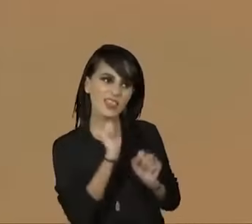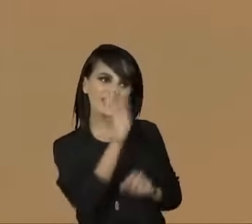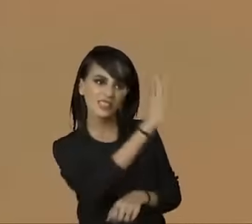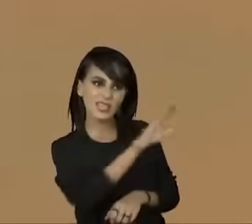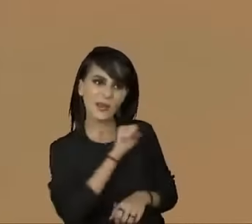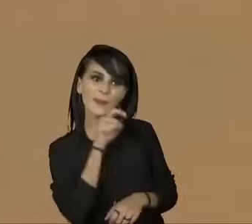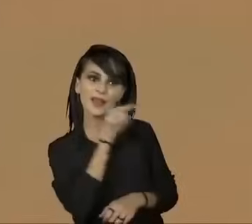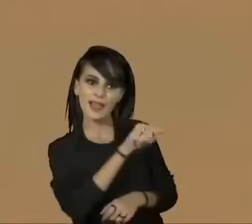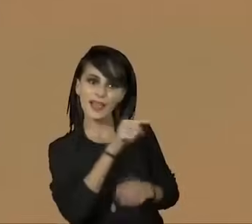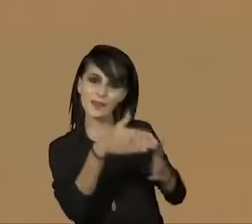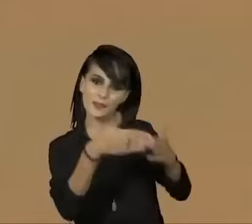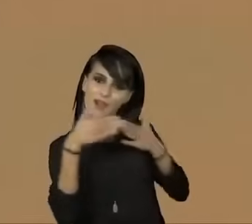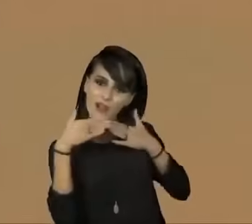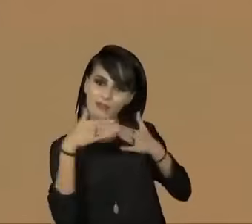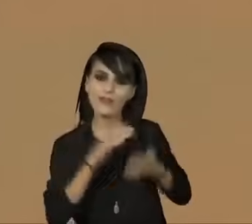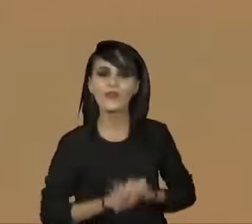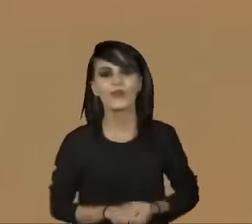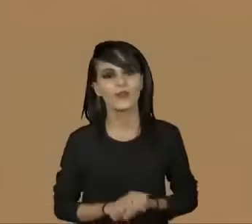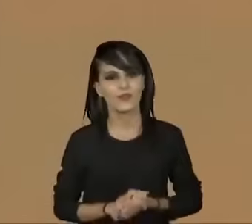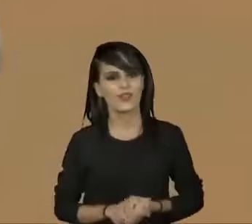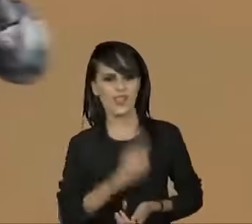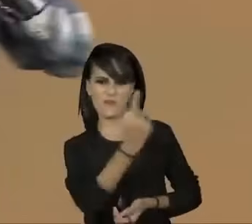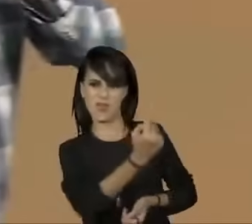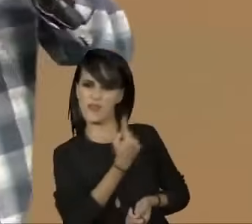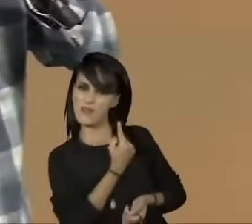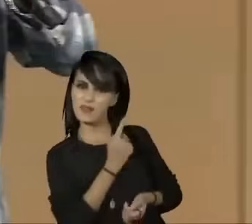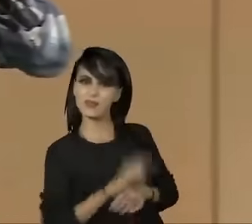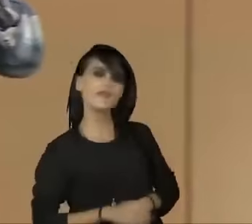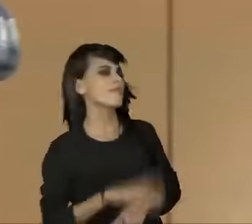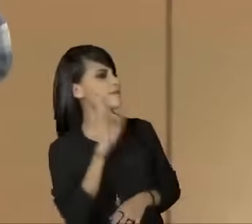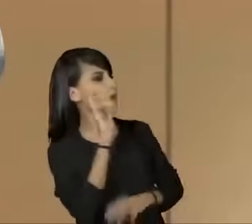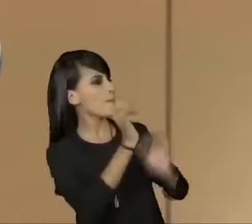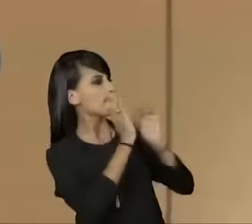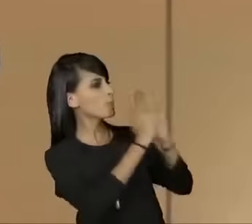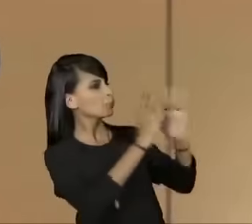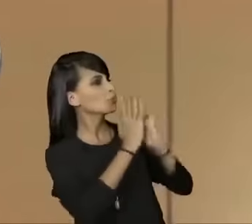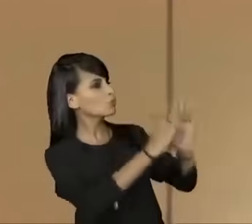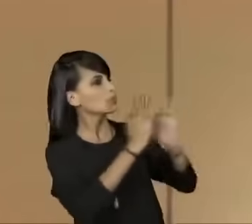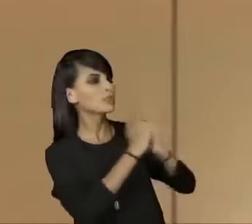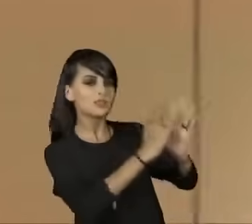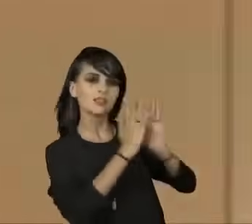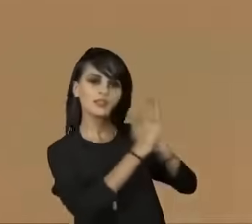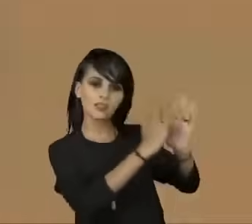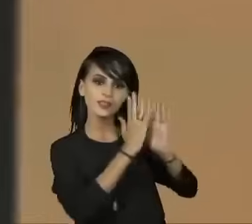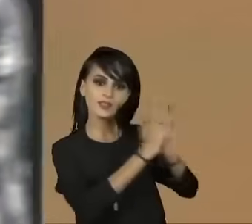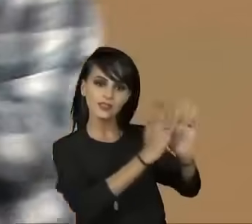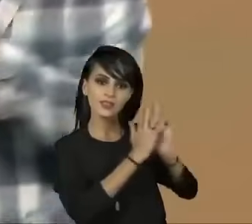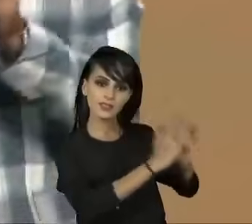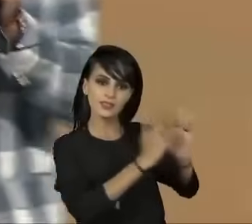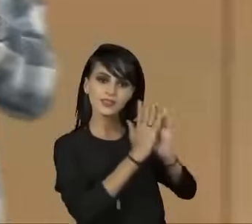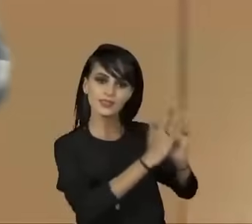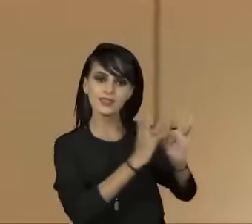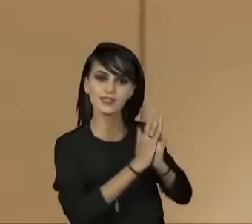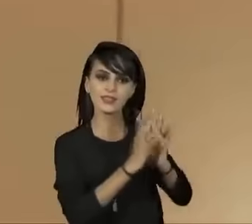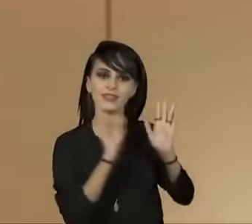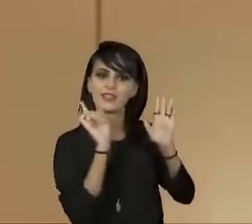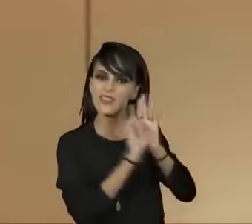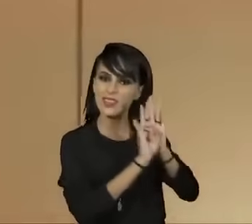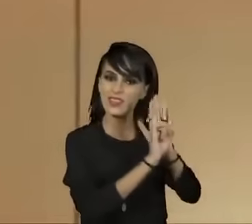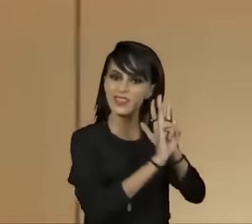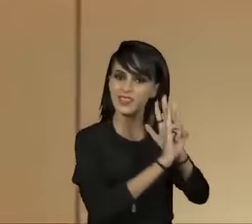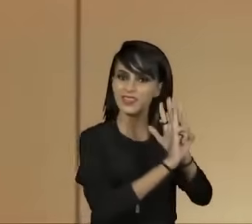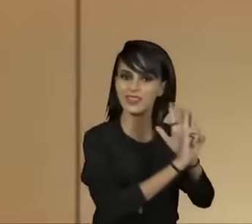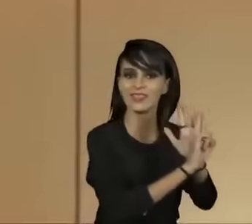ele para mim vê se ele viem até aqui vi uma multidão maior pressão em cima de Jesus ela teve que entrar por detrás da multidão ela